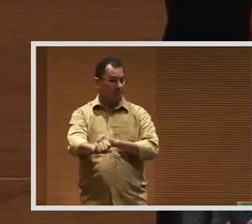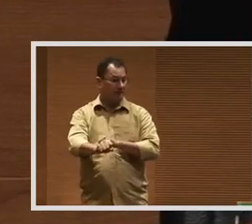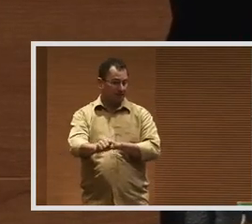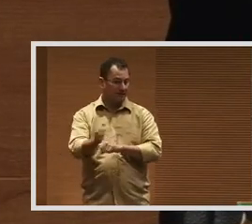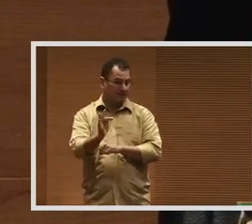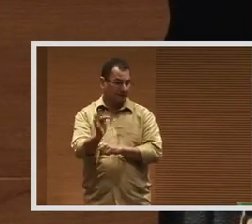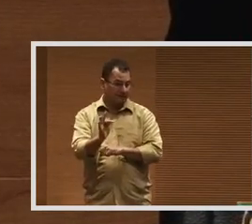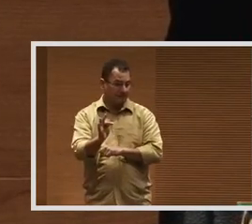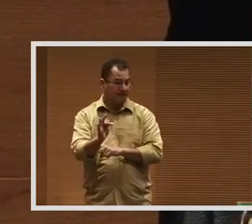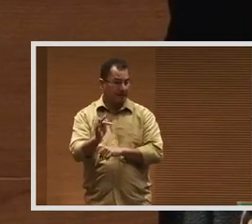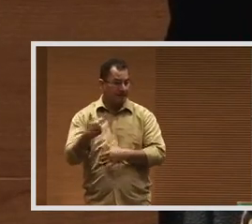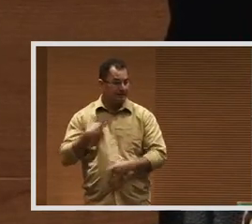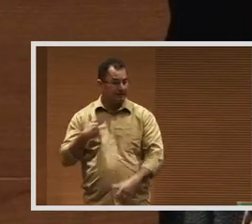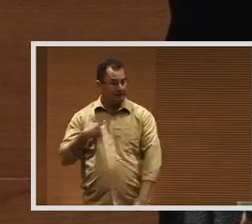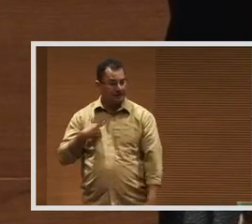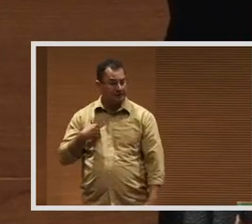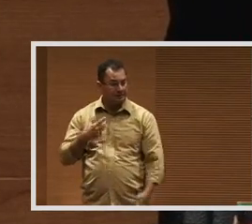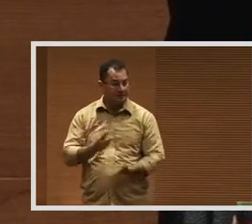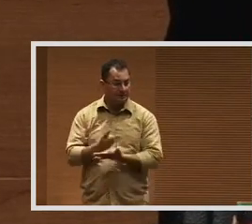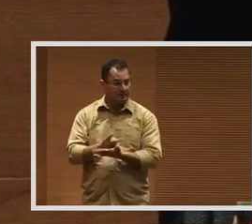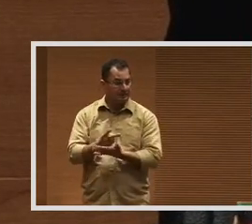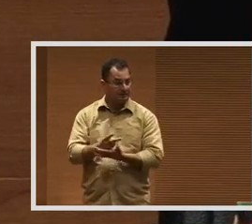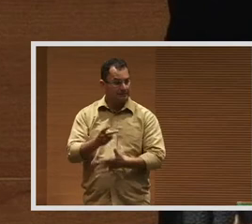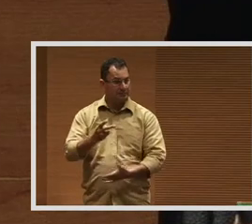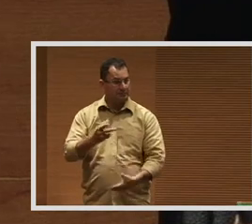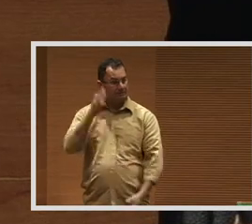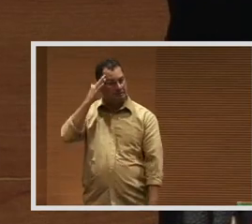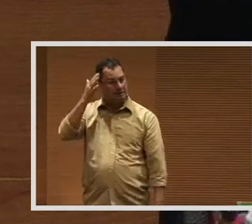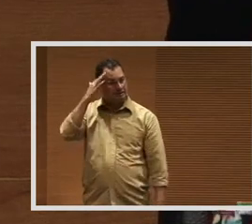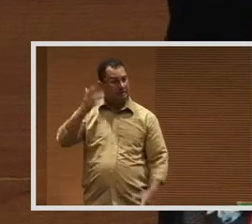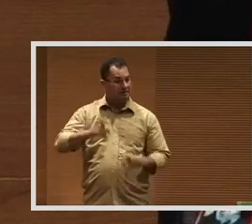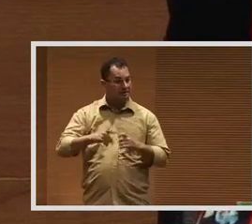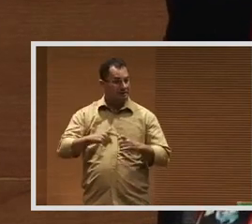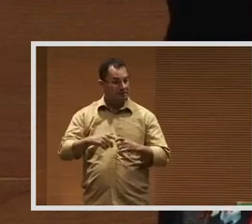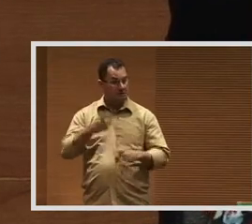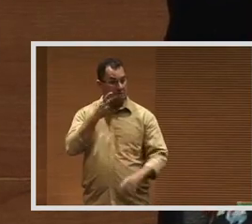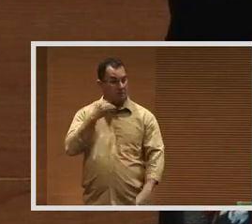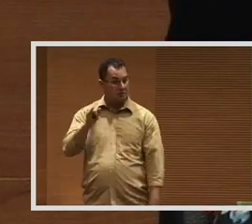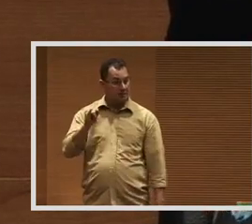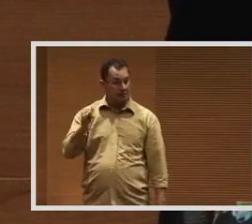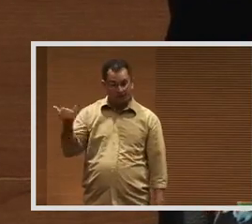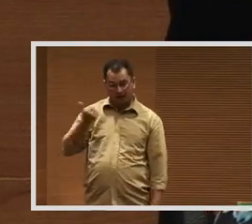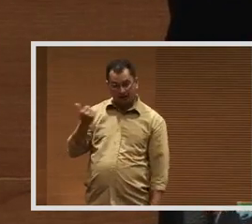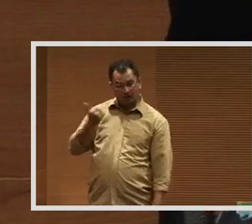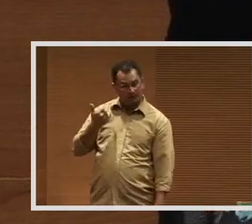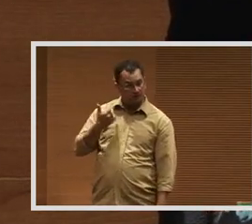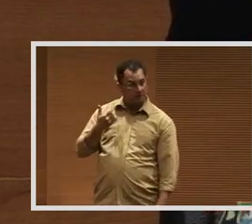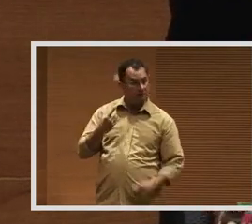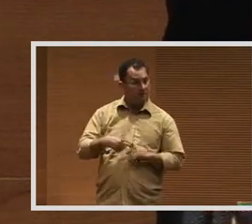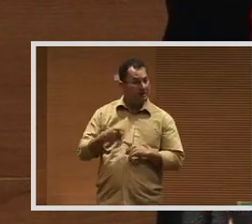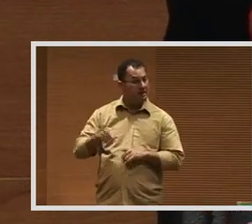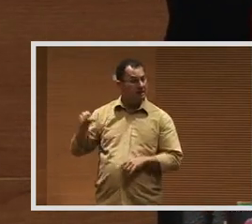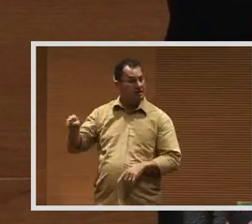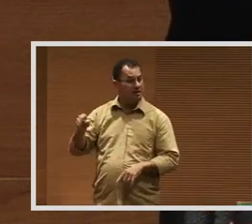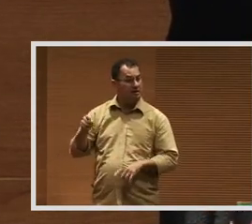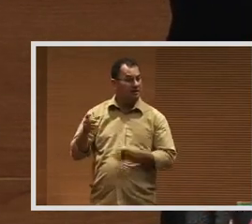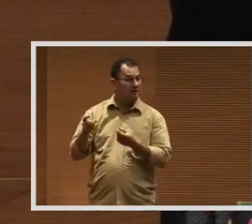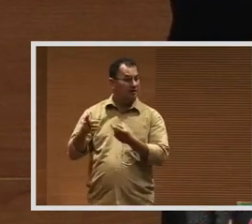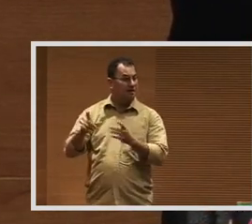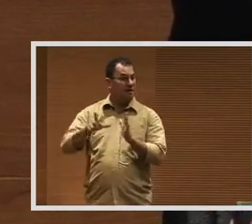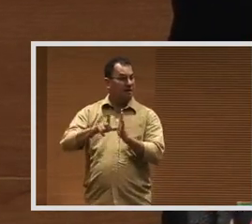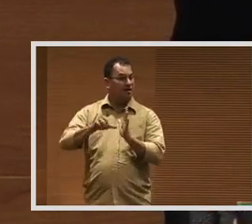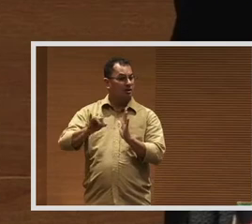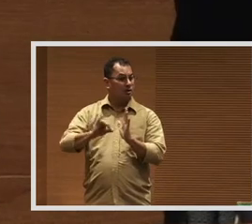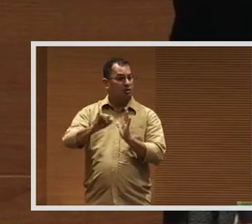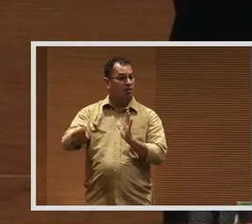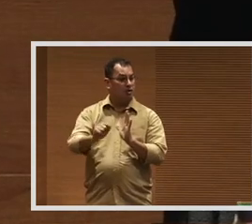fazer medicina, o meu pai me dizia que eu não... Porque meu pai tinha loja, ele era um comerciante, né?